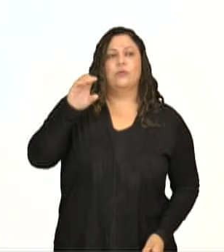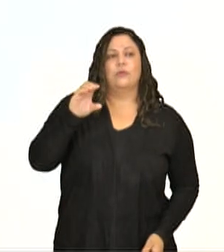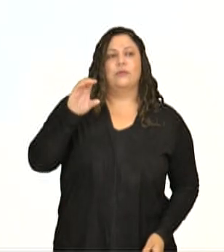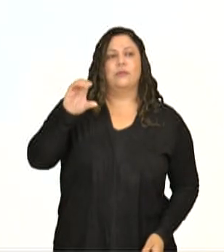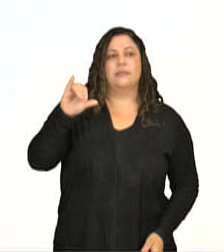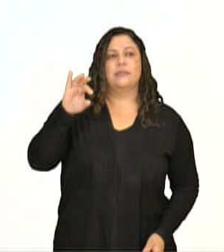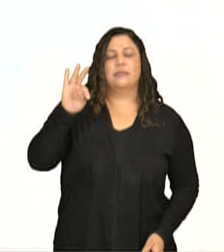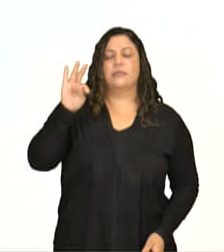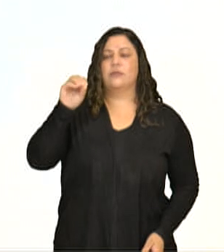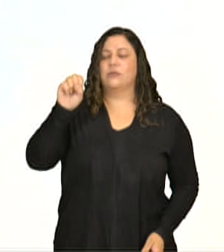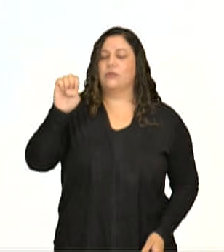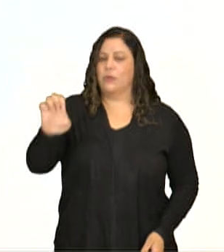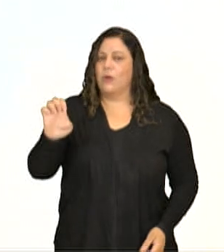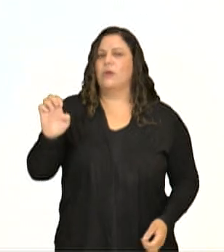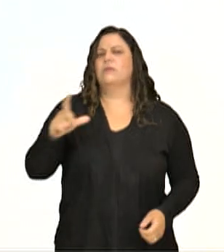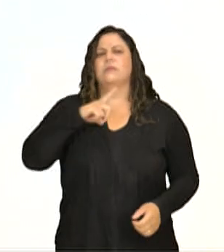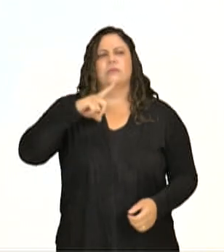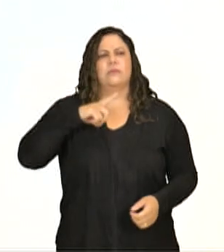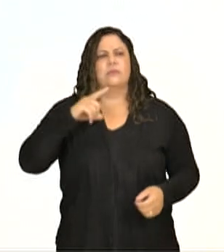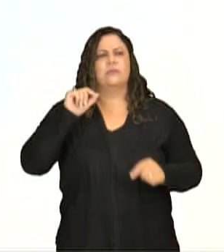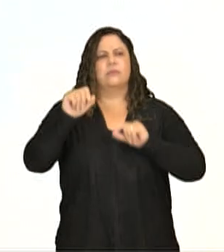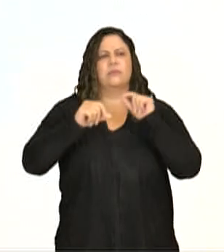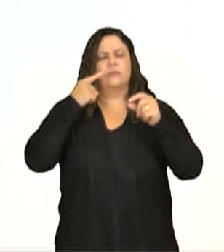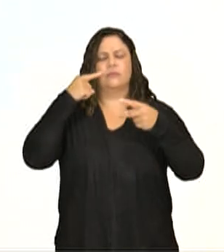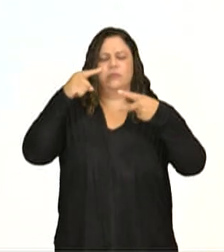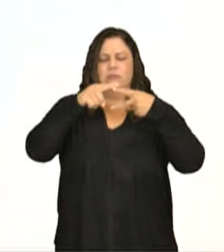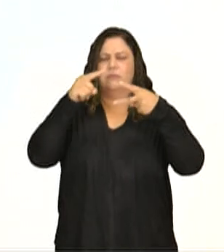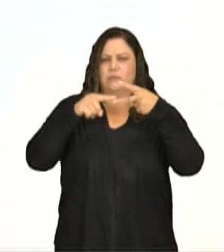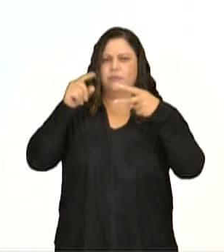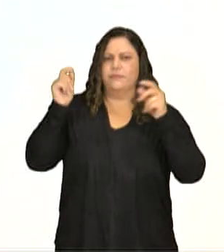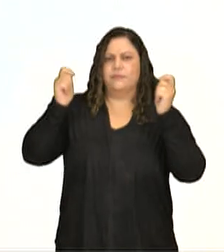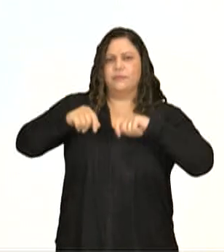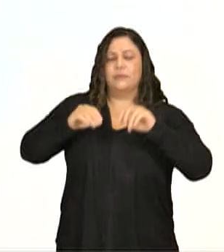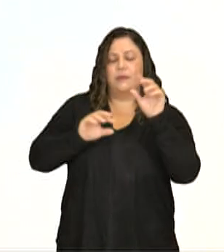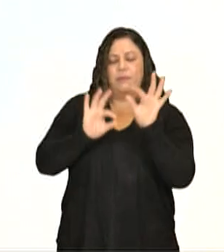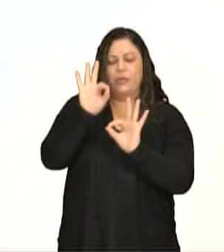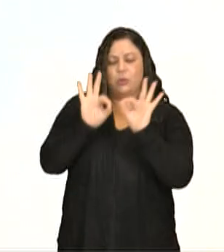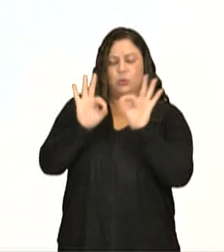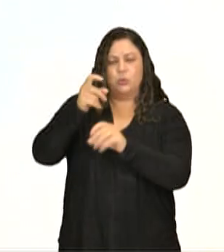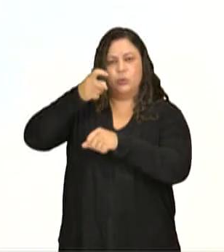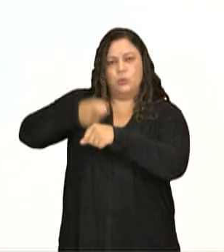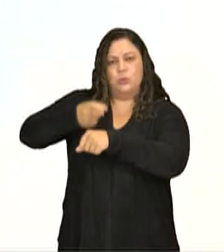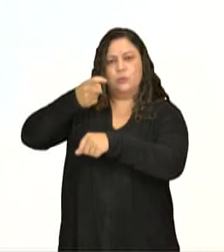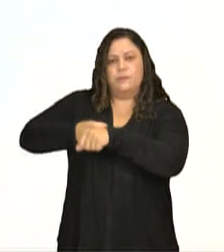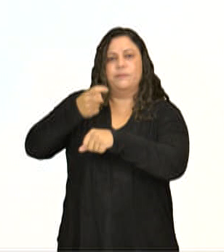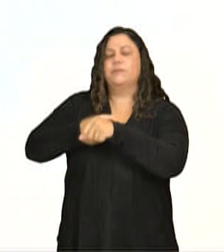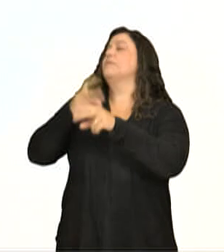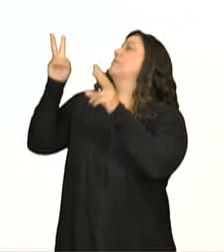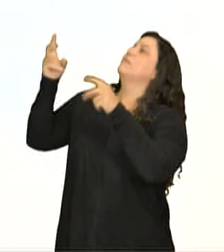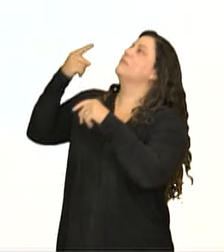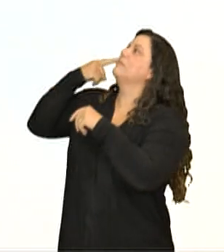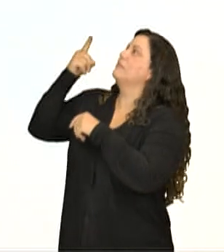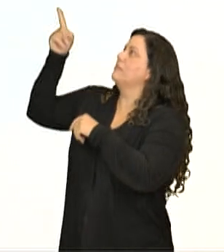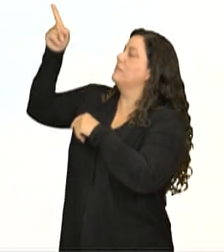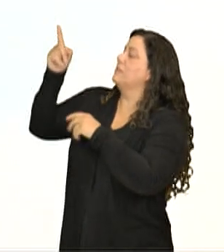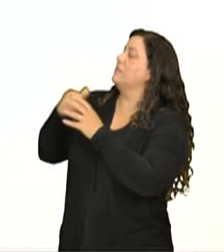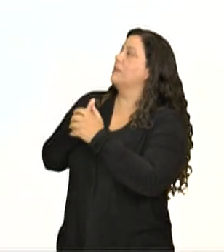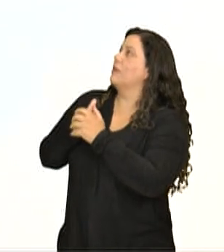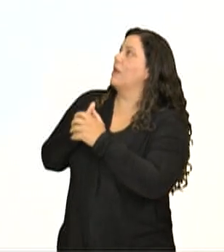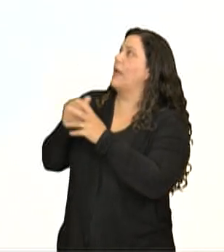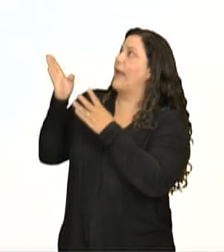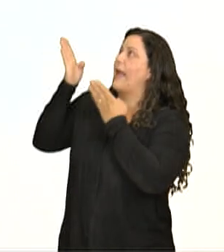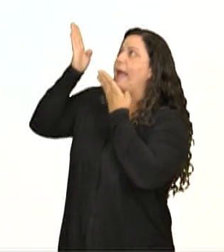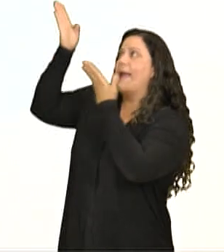vamos ter? Nós temos a fagocitose, seriam, vamos dizer, partículas sólidas, né? Partículas mais sólidas, que elas vão